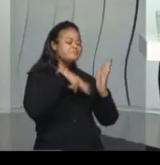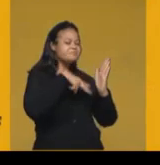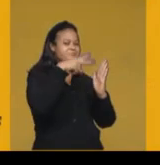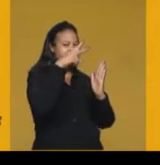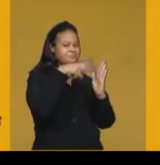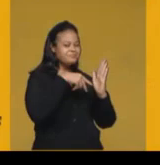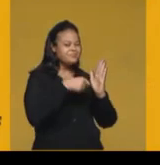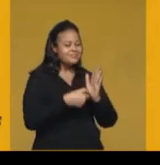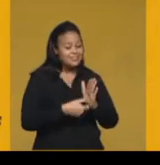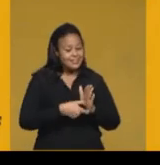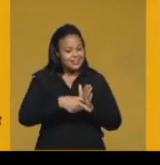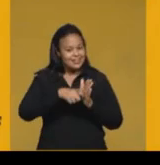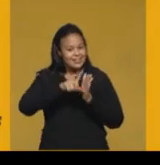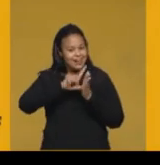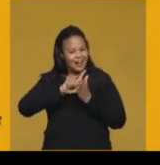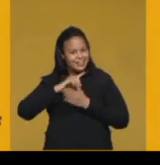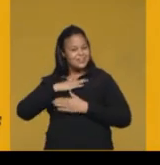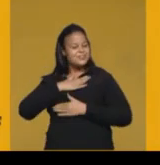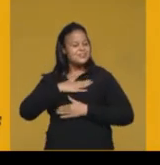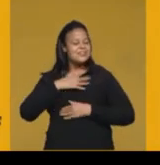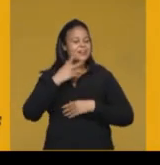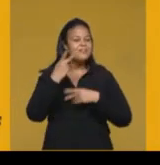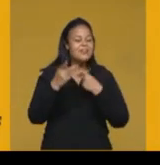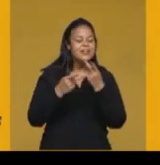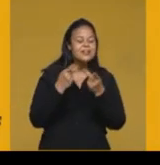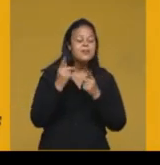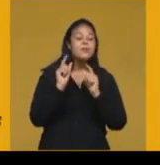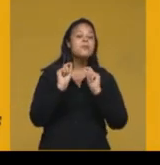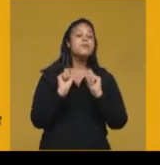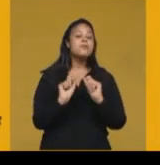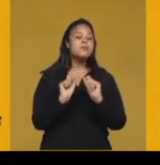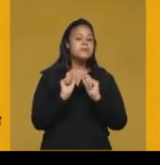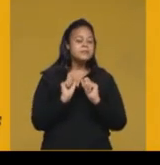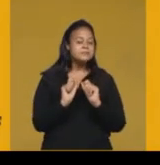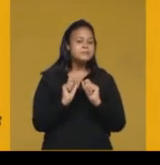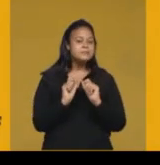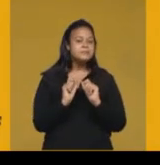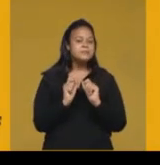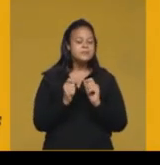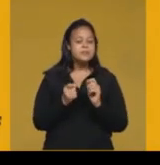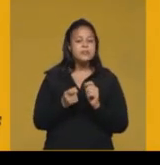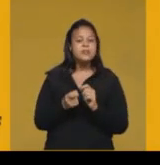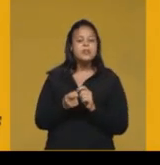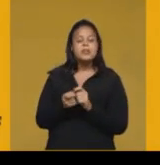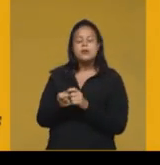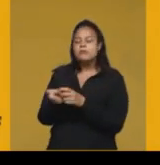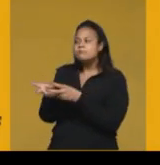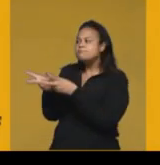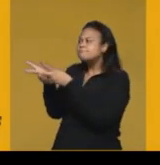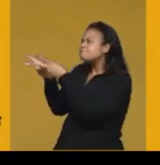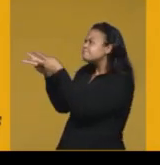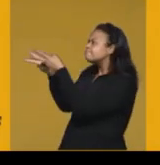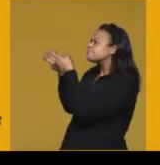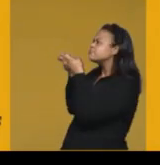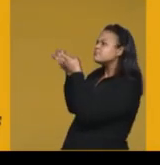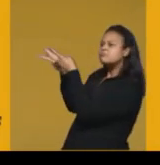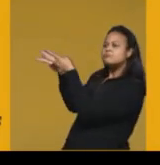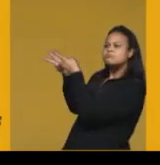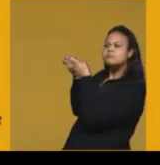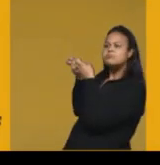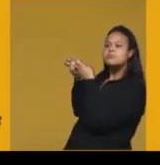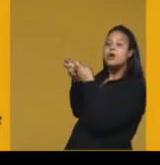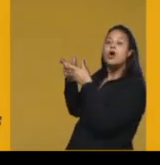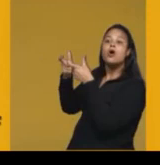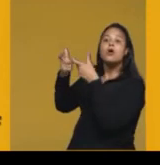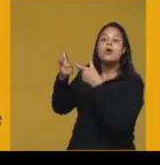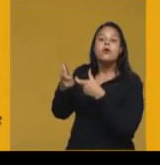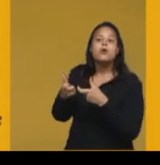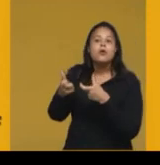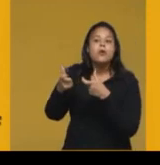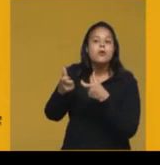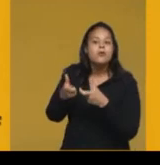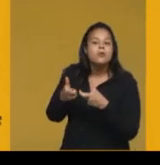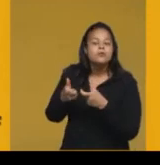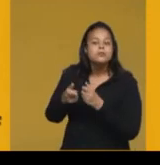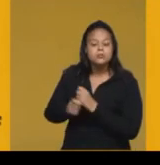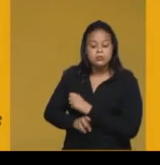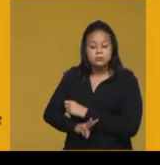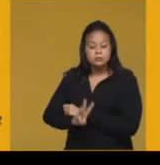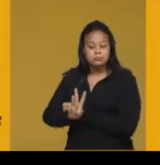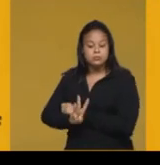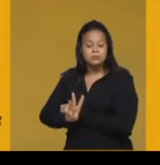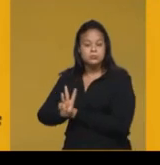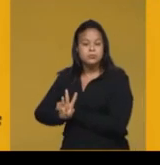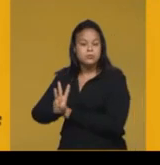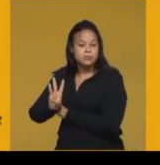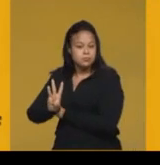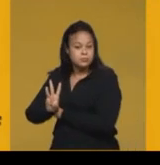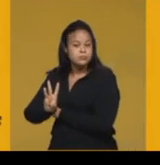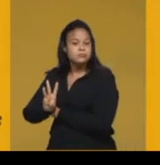eu gostaria de falar que eu retirei, né, desse site, né, o Sul 21,